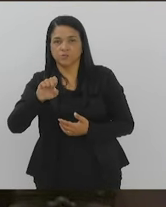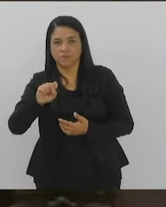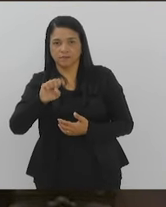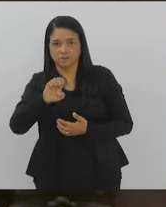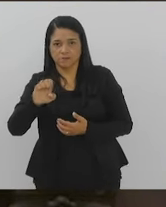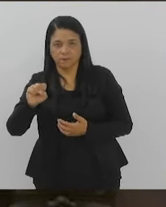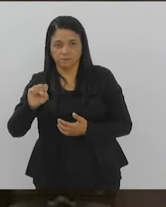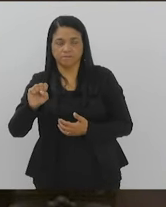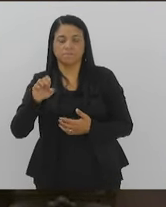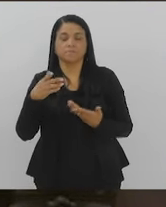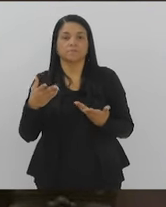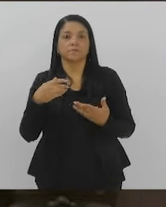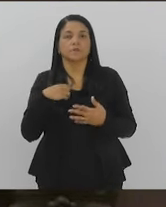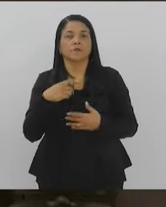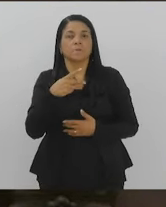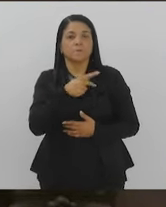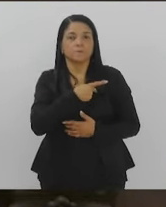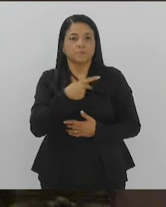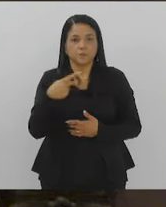Pastora